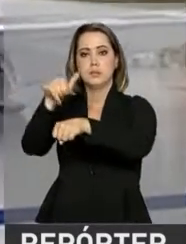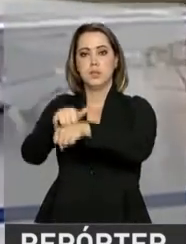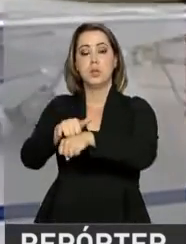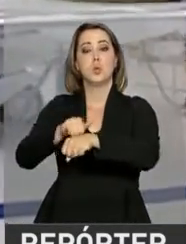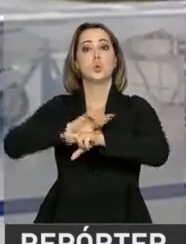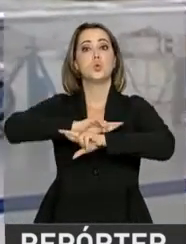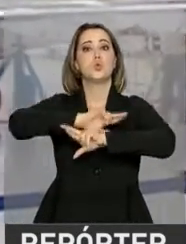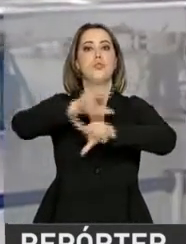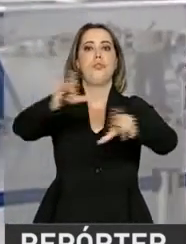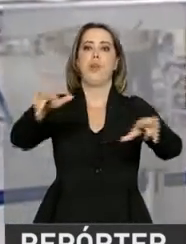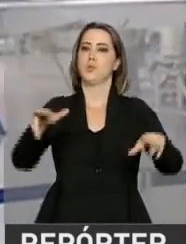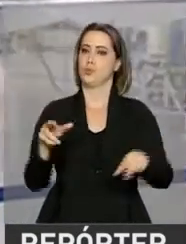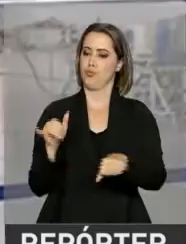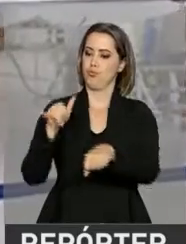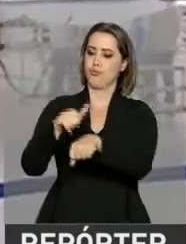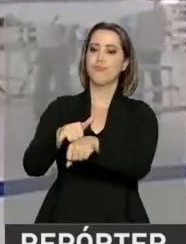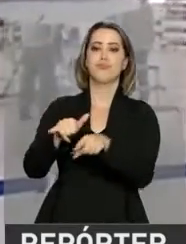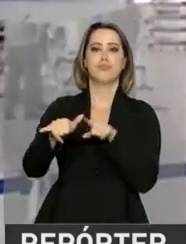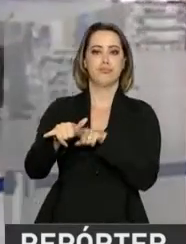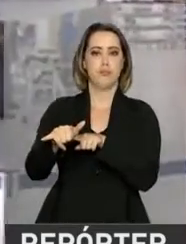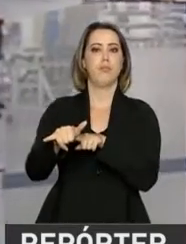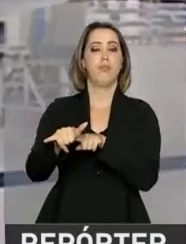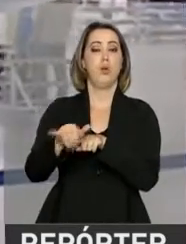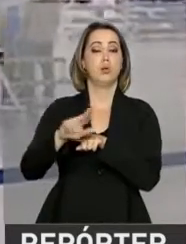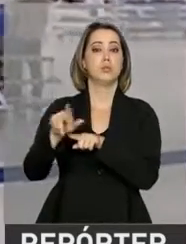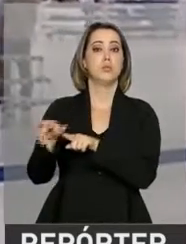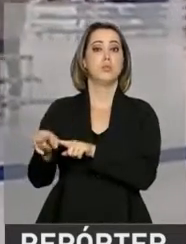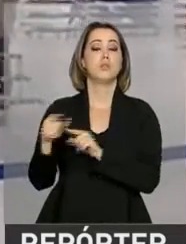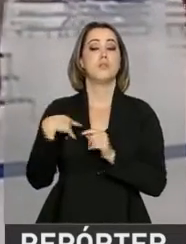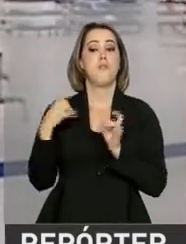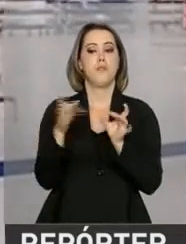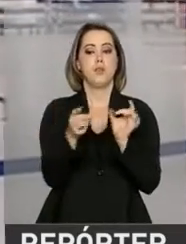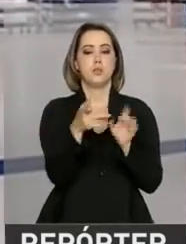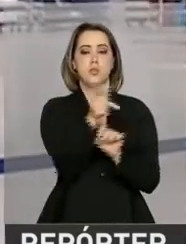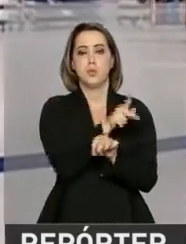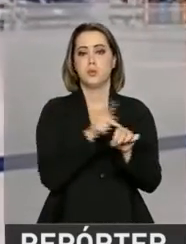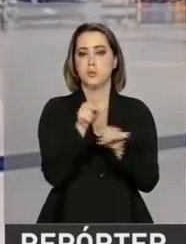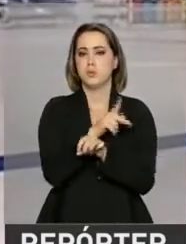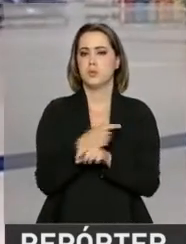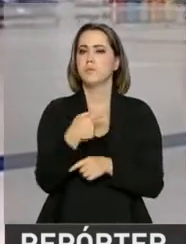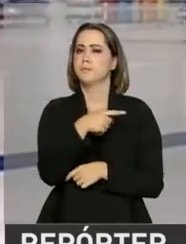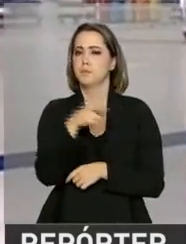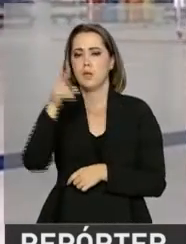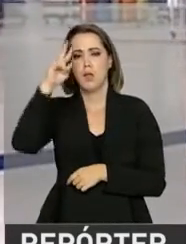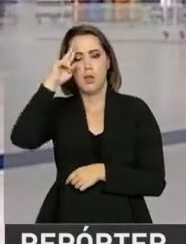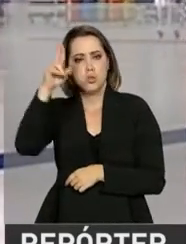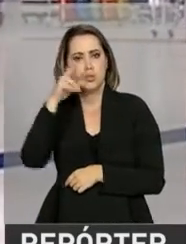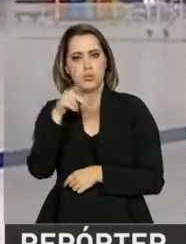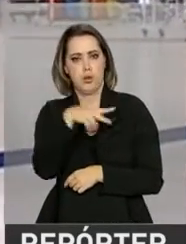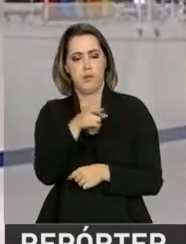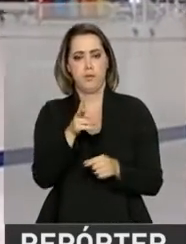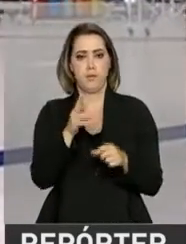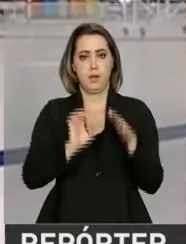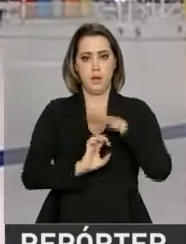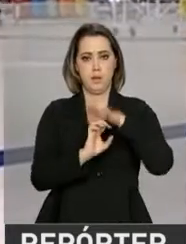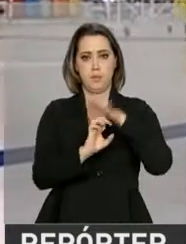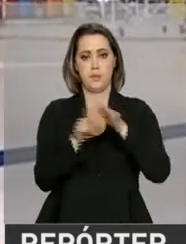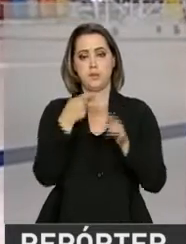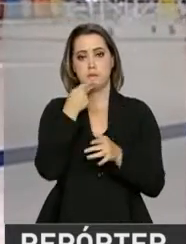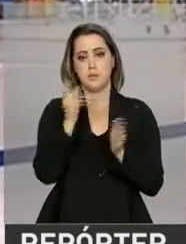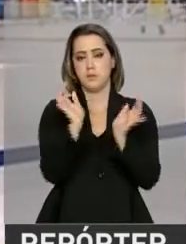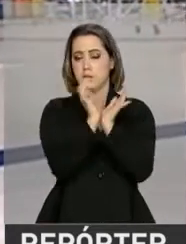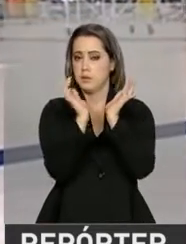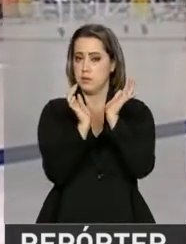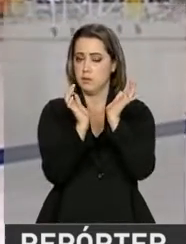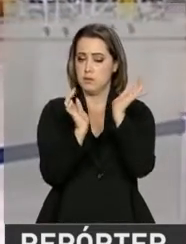militares do mundo e uma das principais exportadoras brasileiras. Para a direção da companhia, a desburocratização de procedimentos por parte